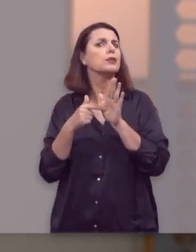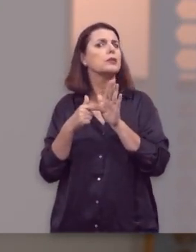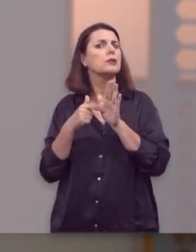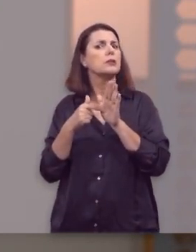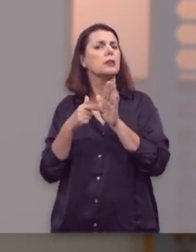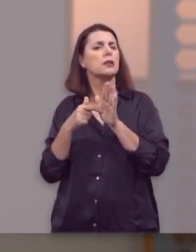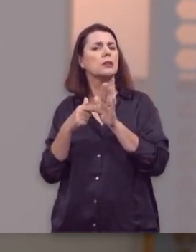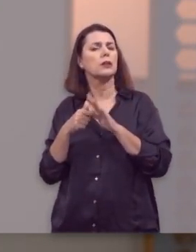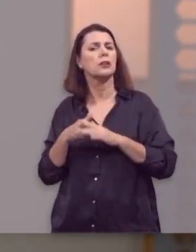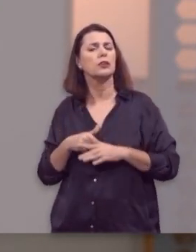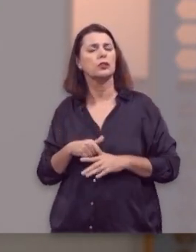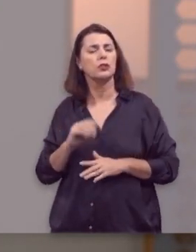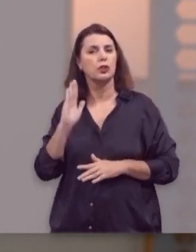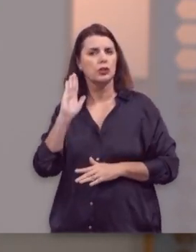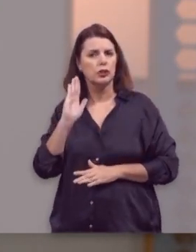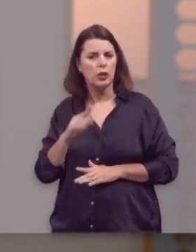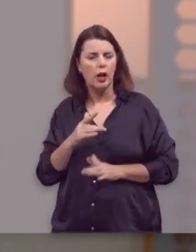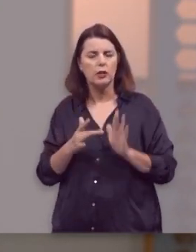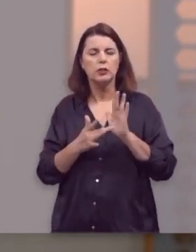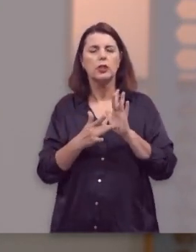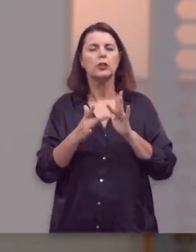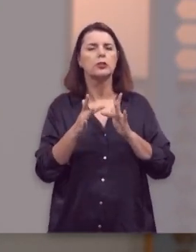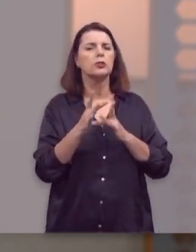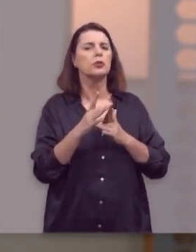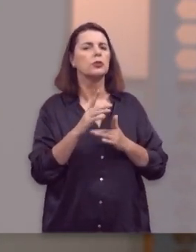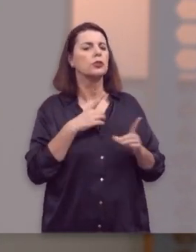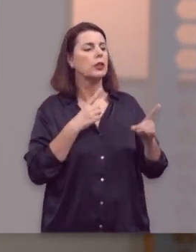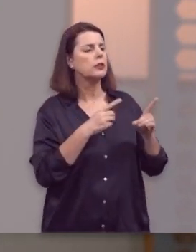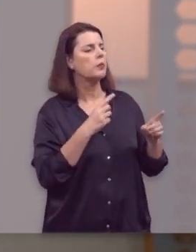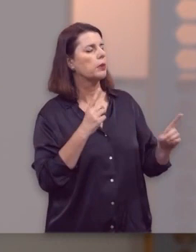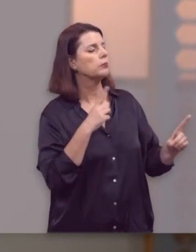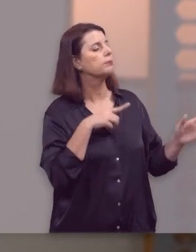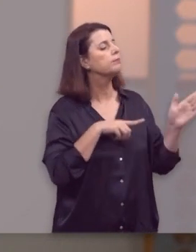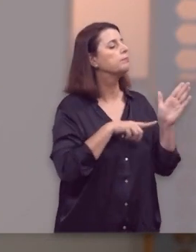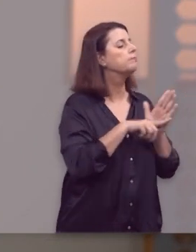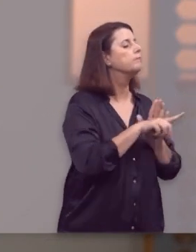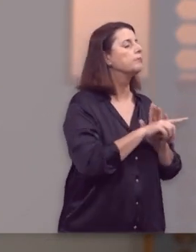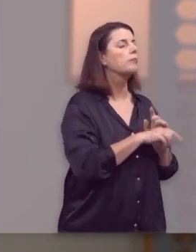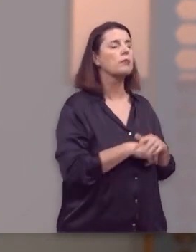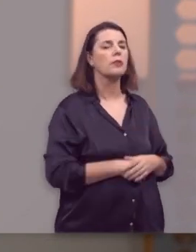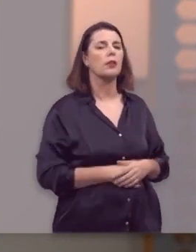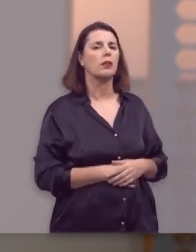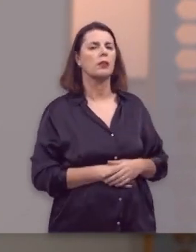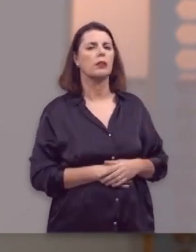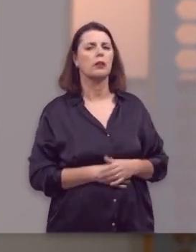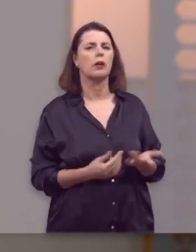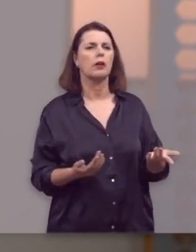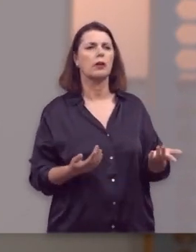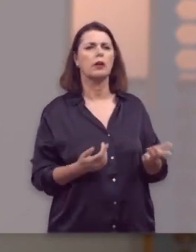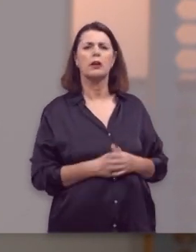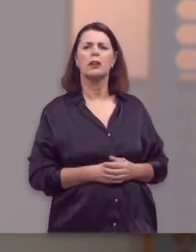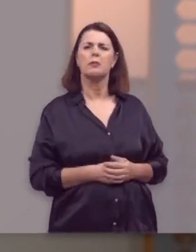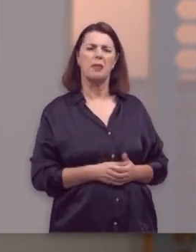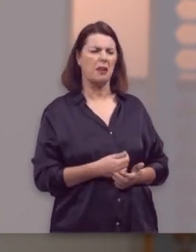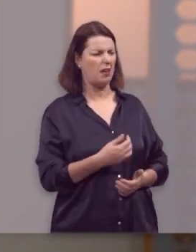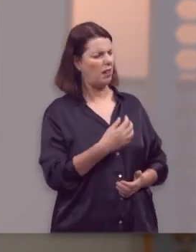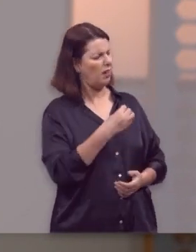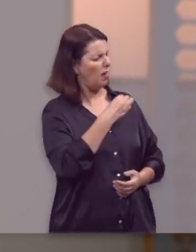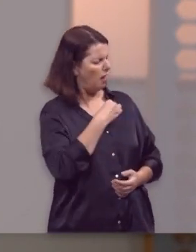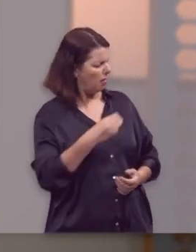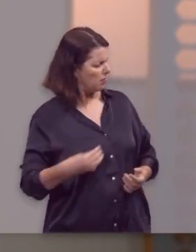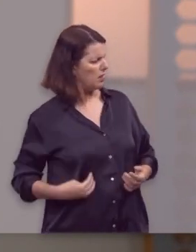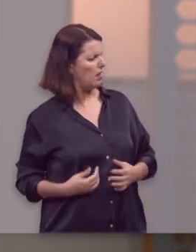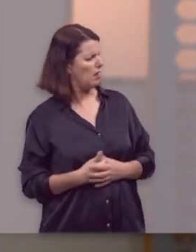carranca, os discípulos recorrem a Jesus com uma pergunta em tom de censura: